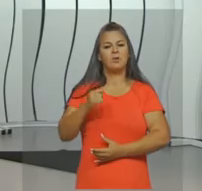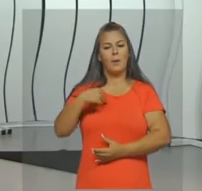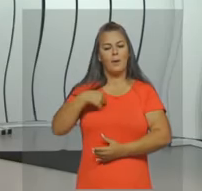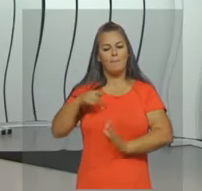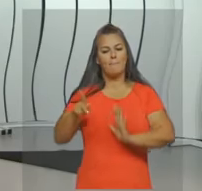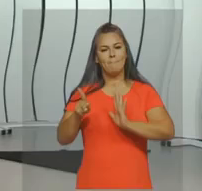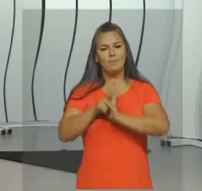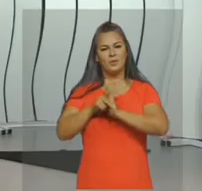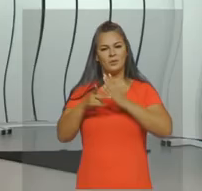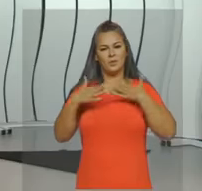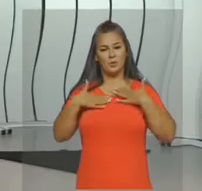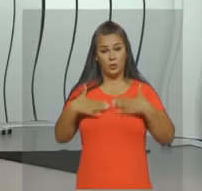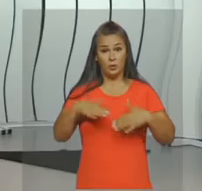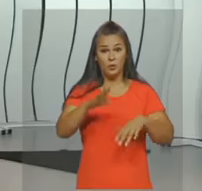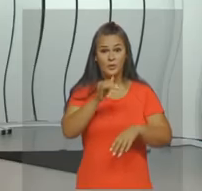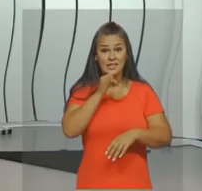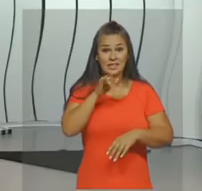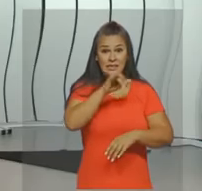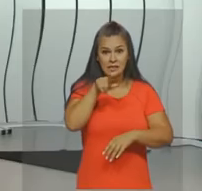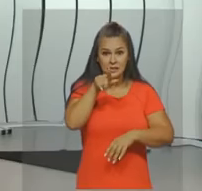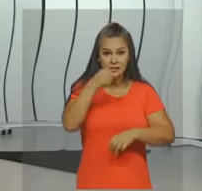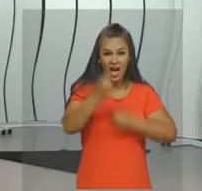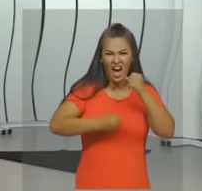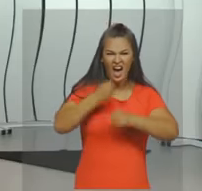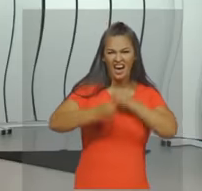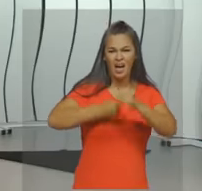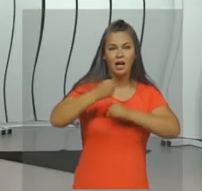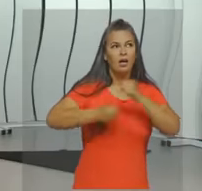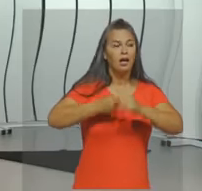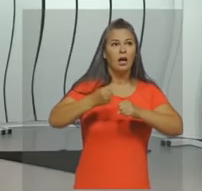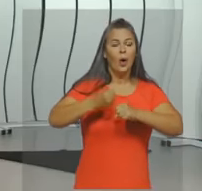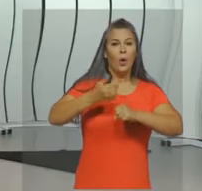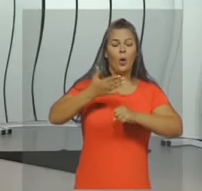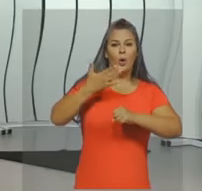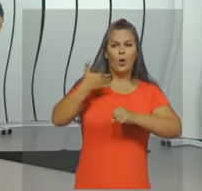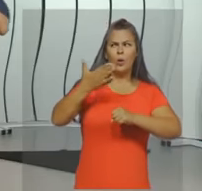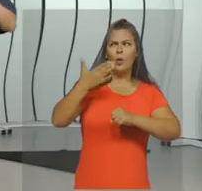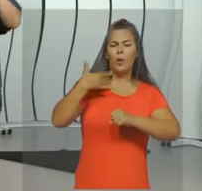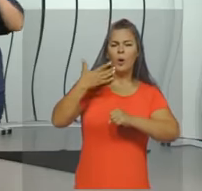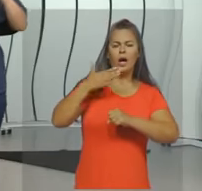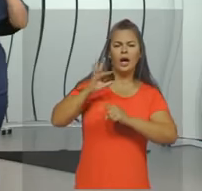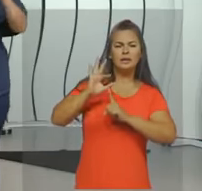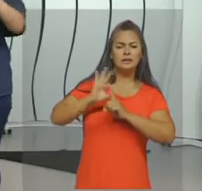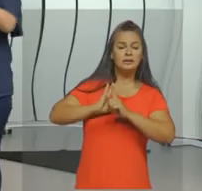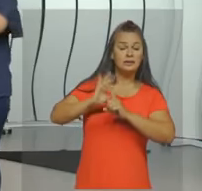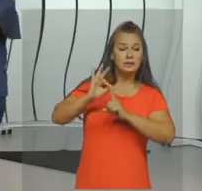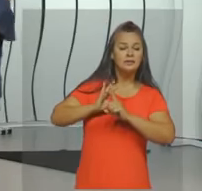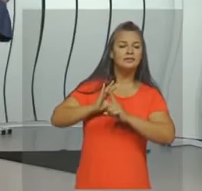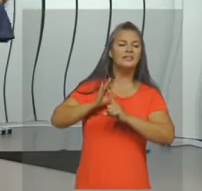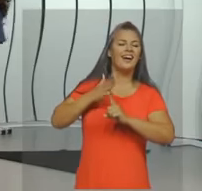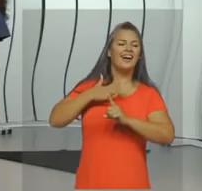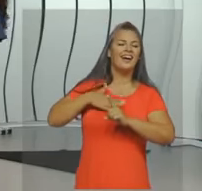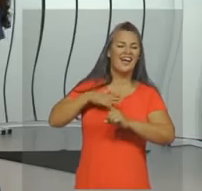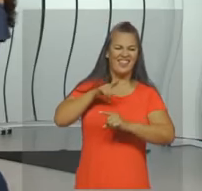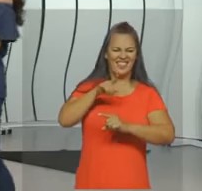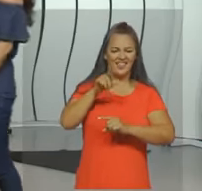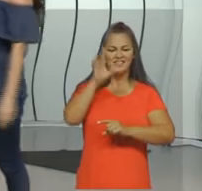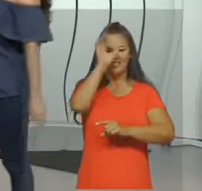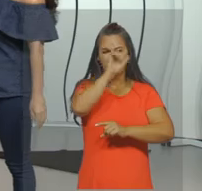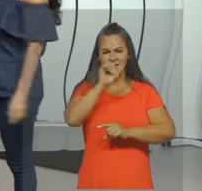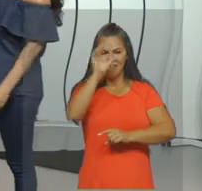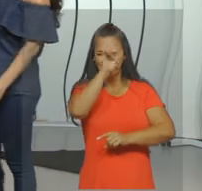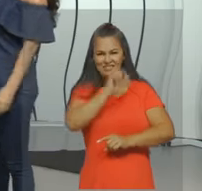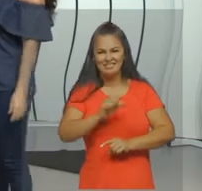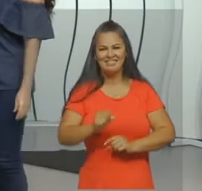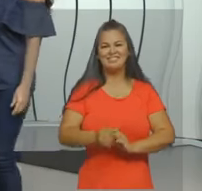calor. Quando a gente corre, a gente não sente um calor? A gente sente que a temperatura aumentou? Então, nós vamos aprender isso devagarzinho aqui de acordo, né,